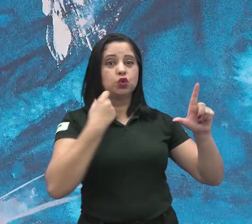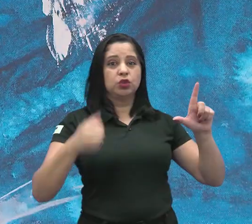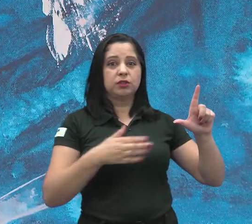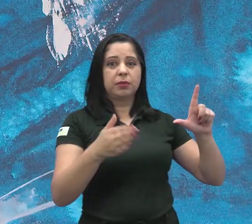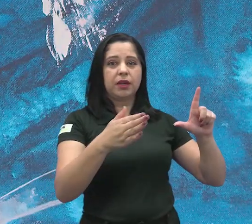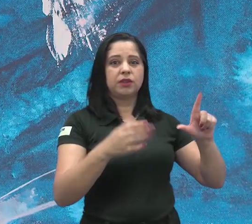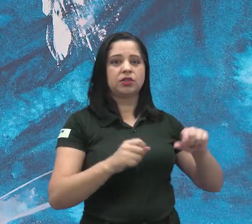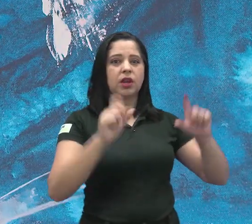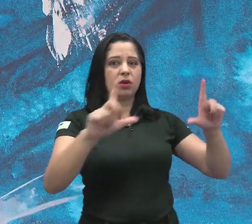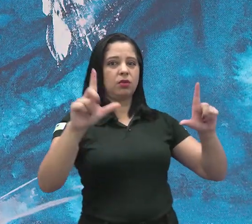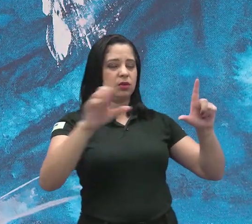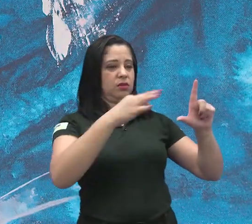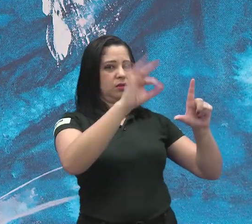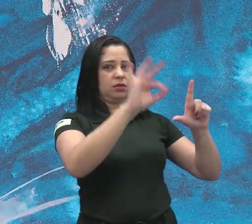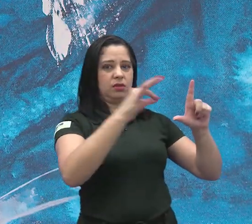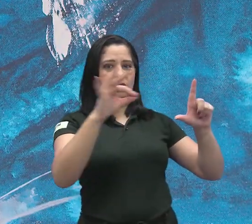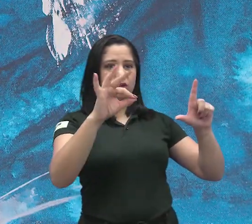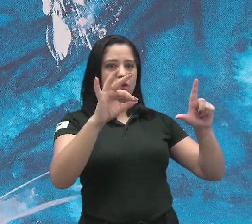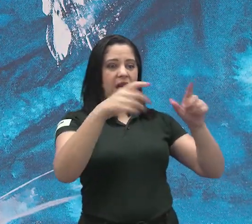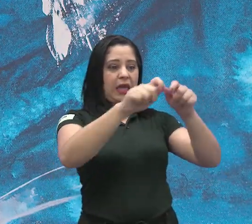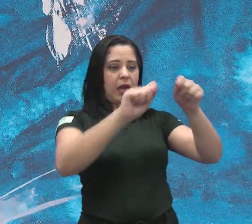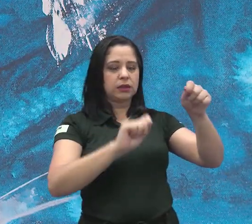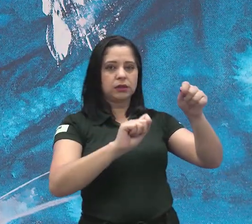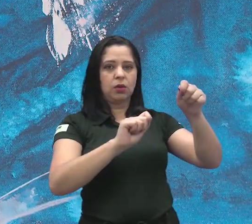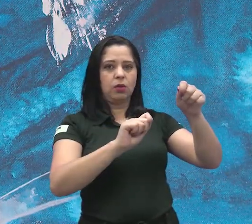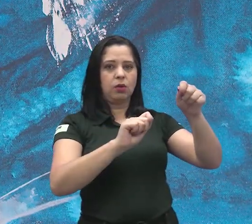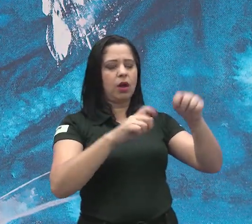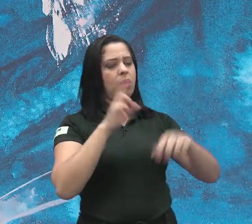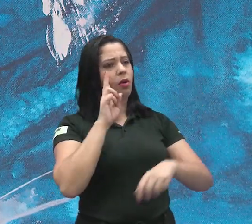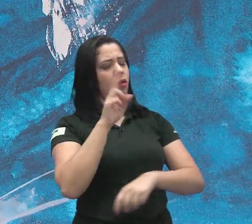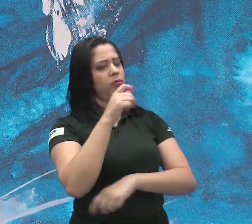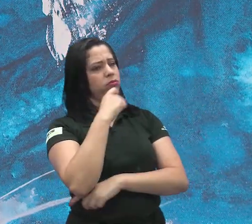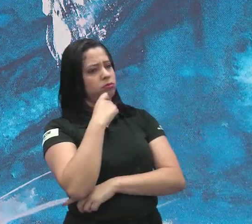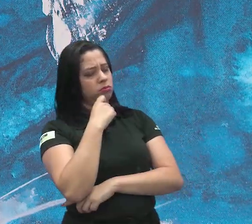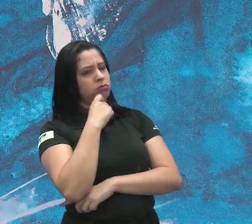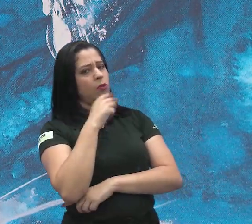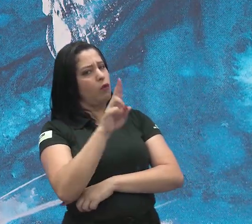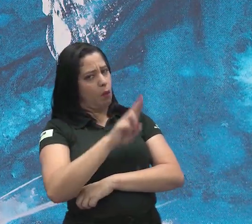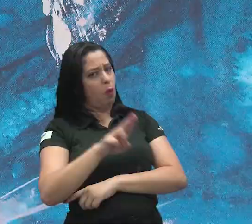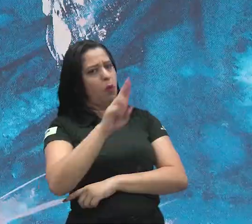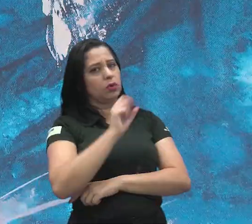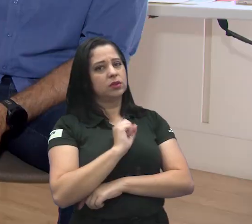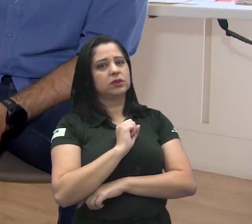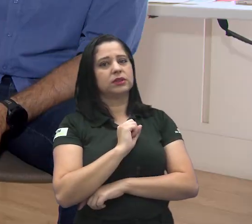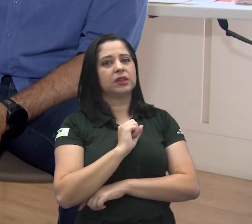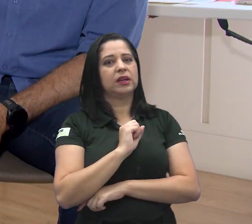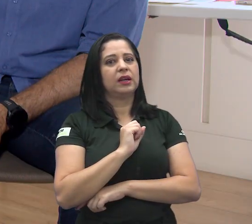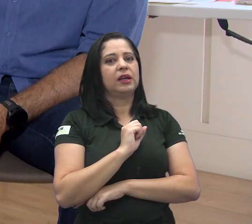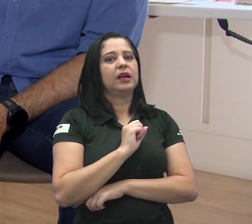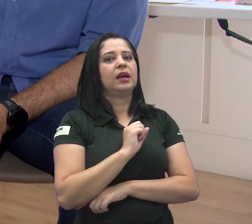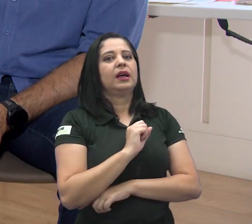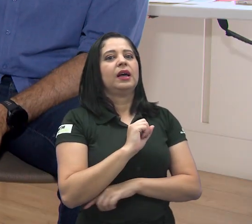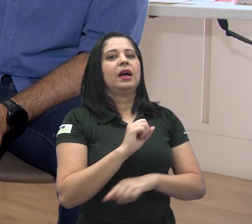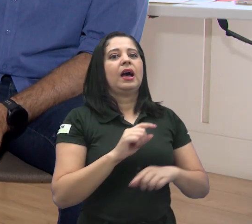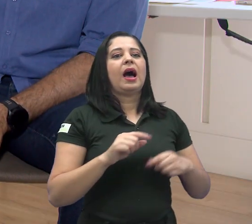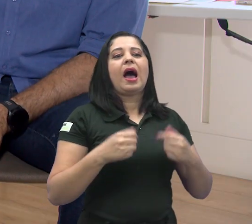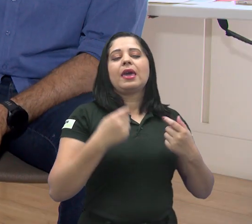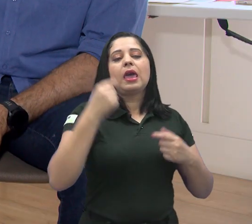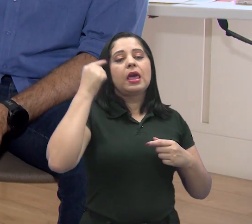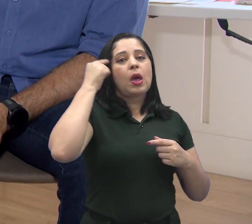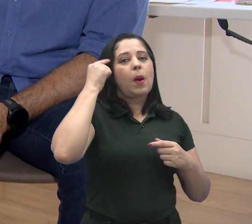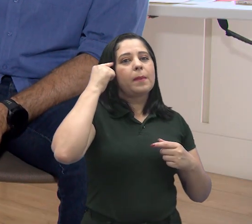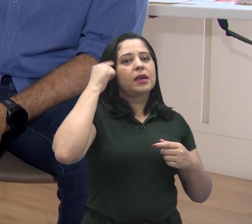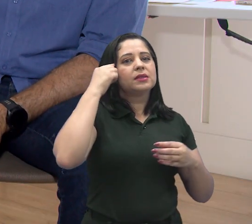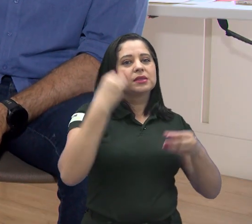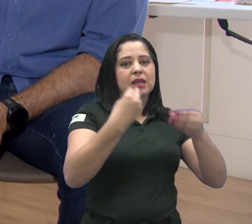estava nele e eu falei, por que não usar? Né? E aí comecei a remeter quais os efeitos que o plástico pode